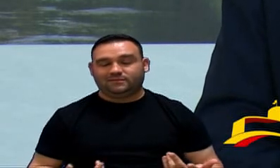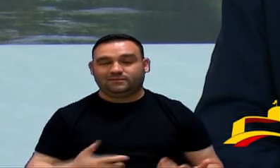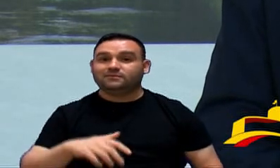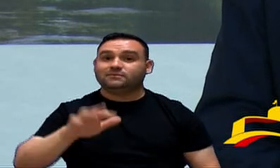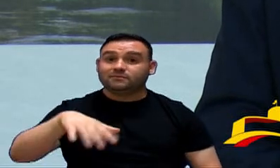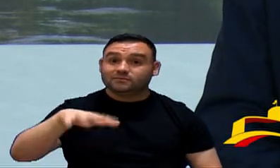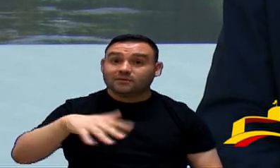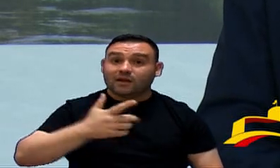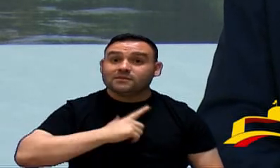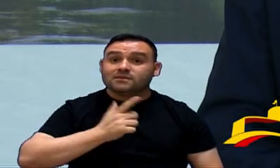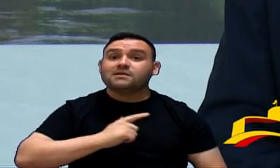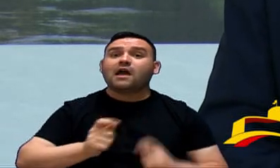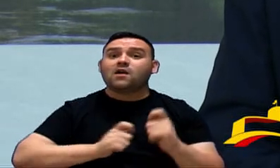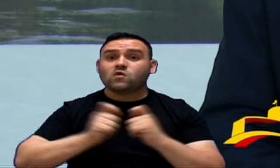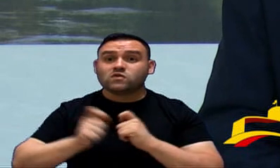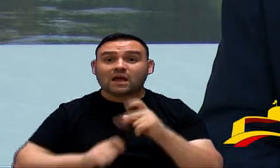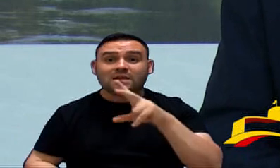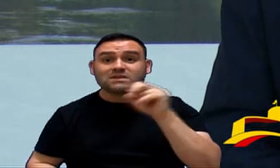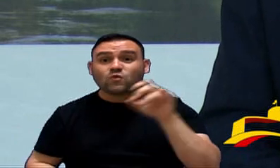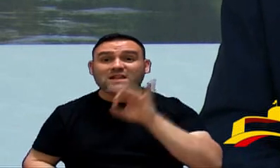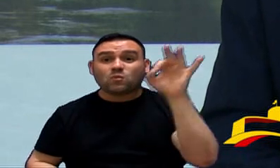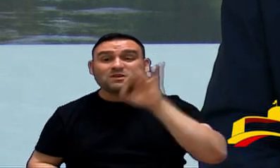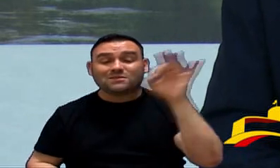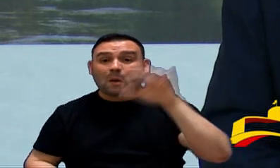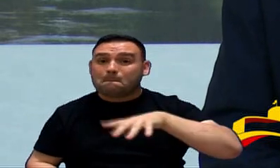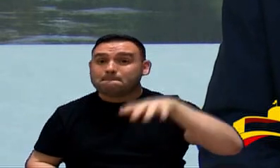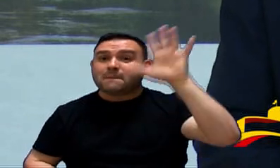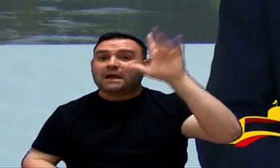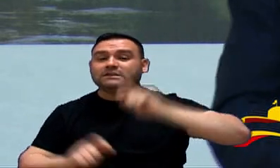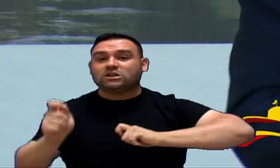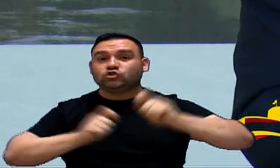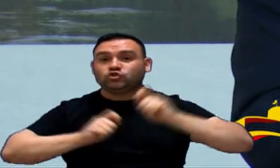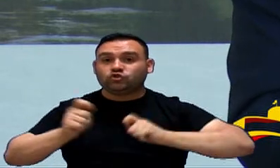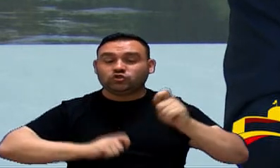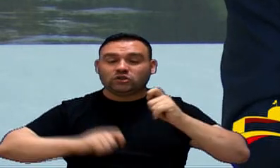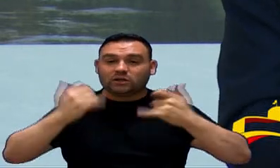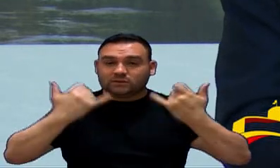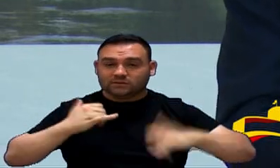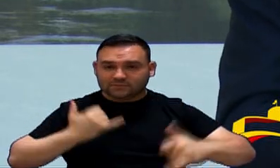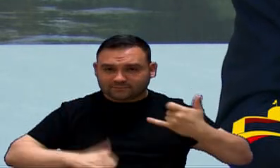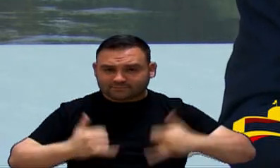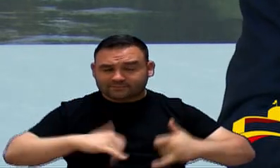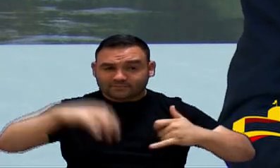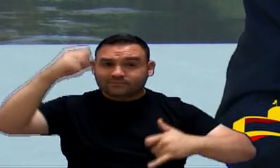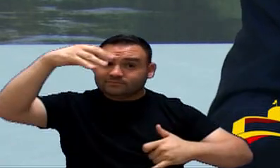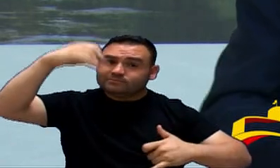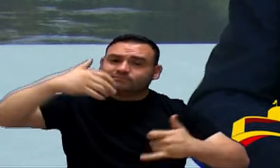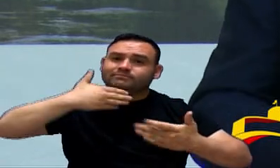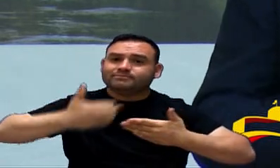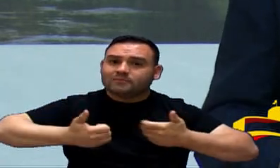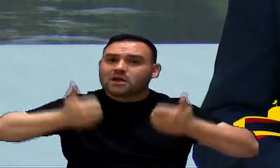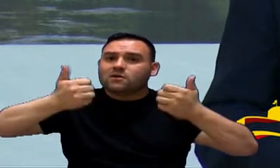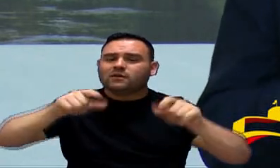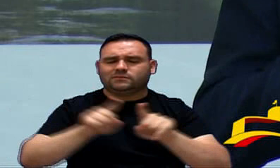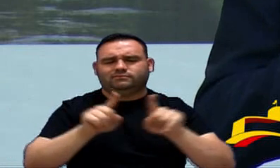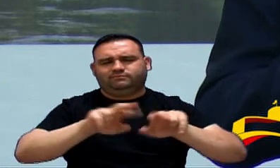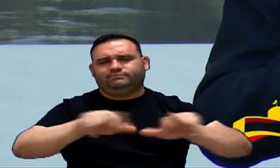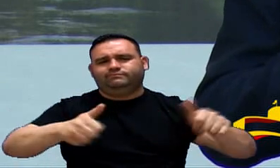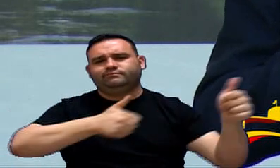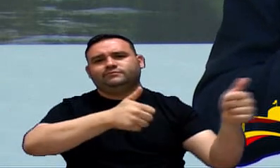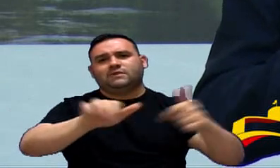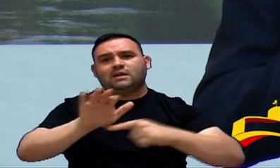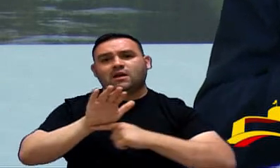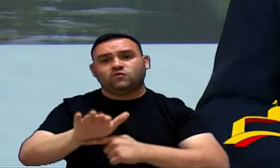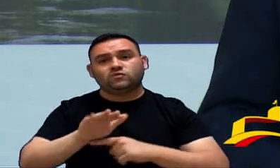Então, viu? Economize mais de 50% o consumo de energia. Daí melhora a qualidade de iluminação pública e tudo mais.